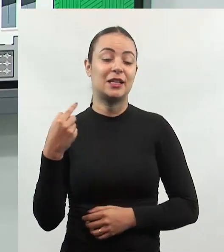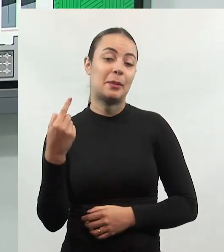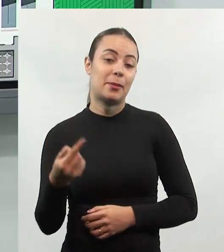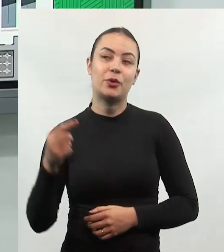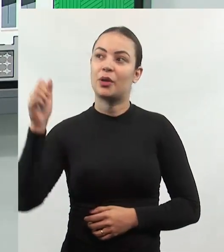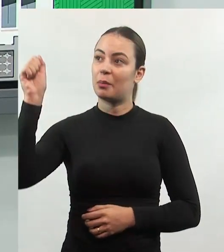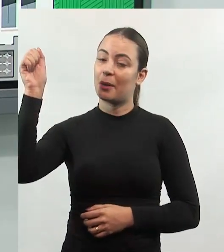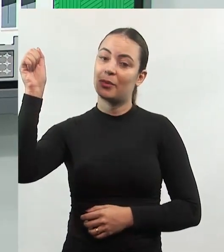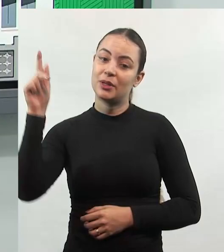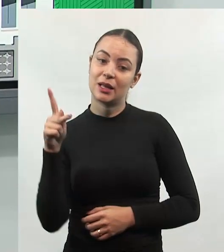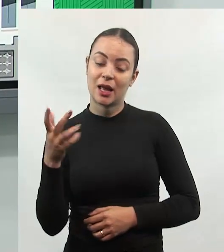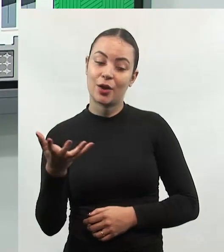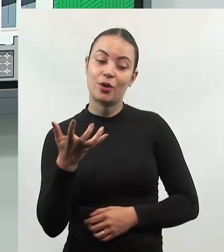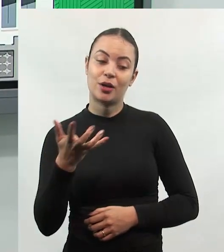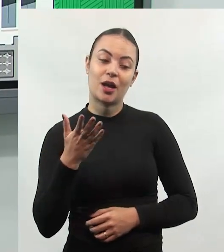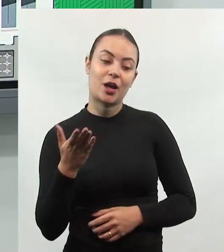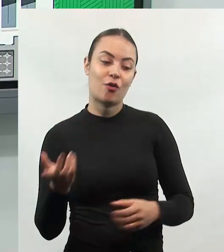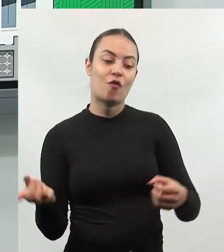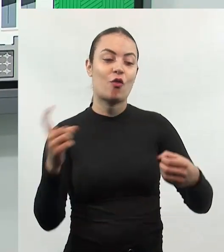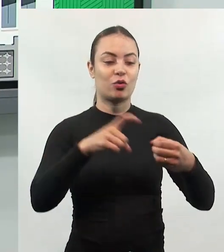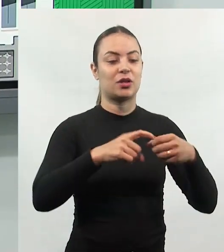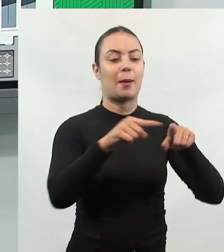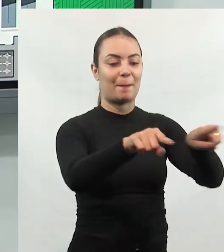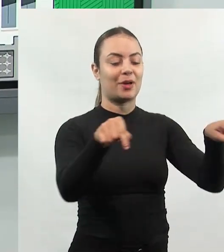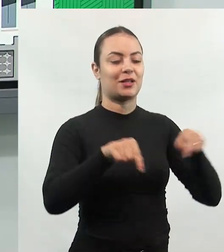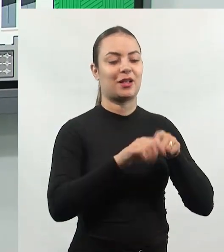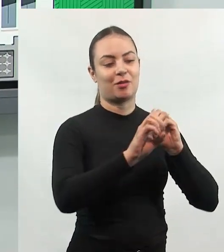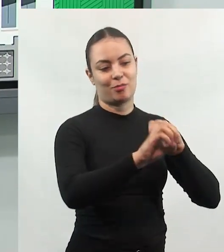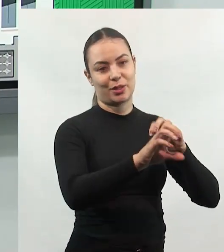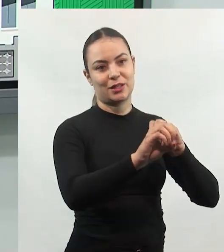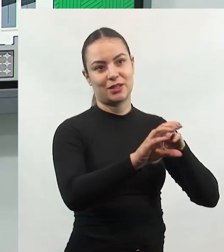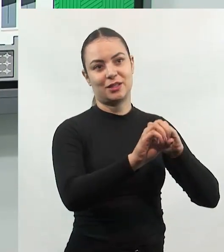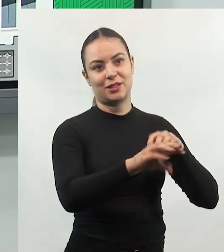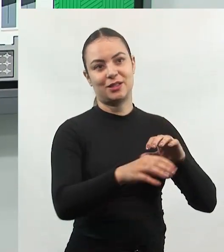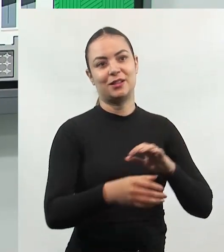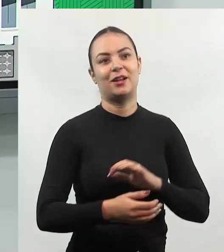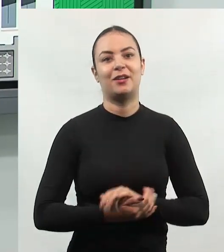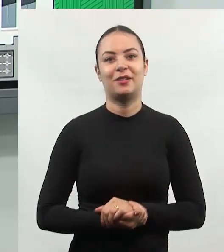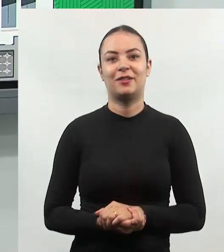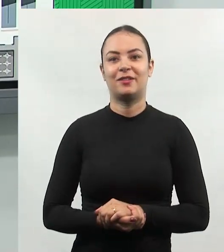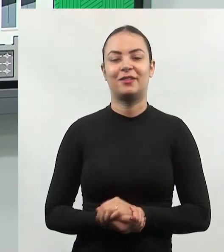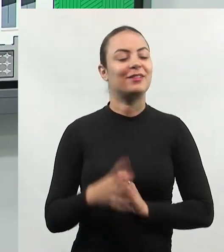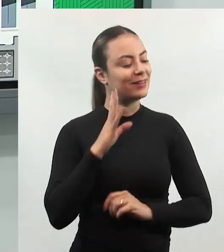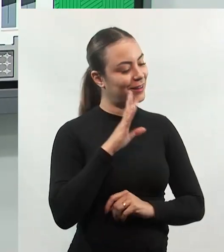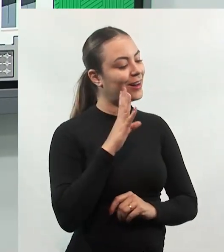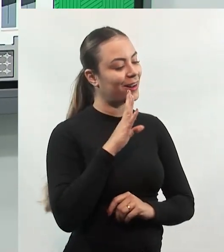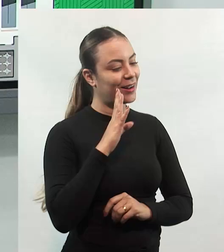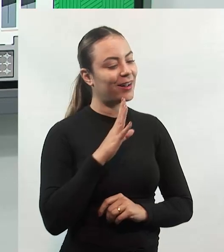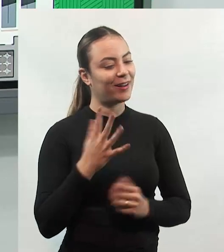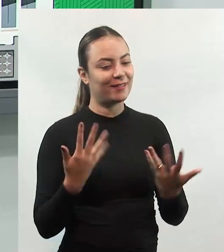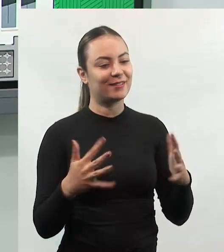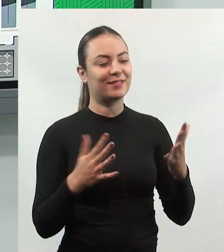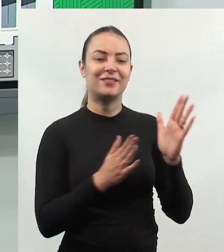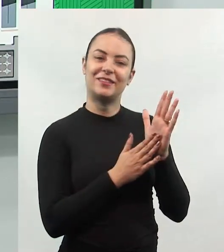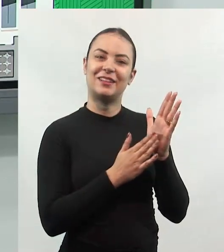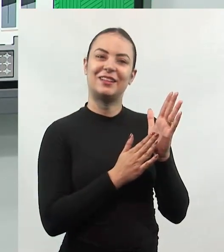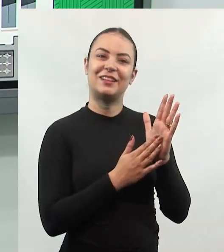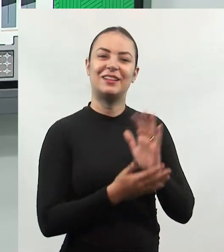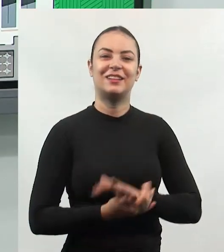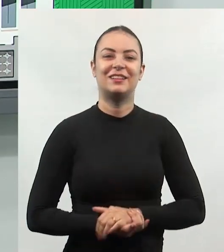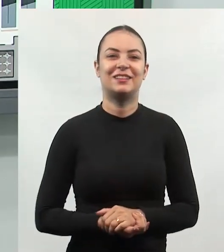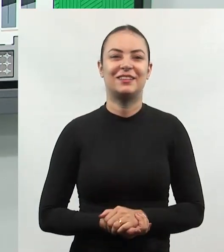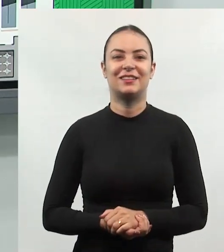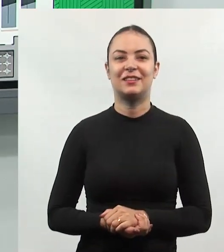logo eu entrei na prefeitura, eu fiz concurso para polícia, entrei na polícia e estou até hoje, há mais de 20 anos, já dá pra gente contar